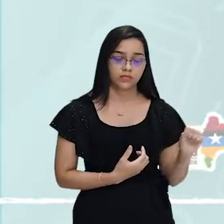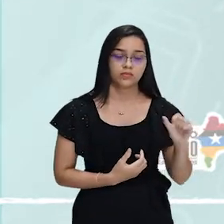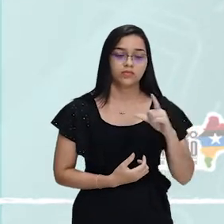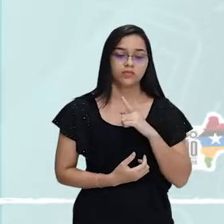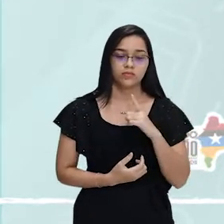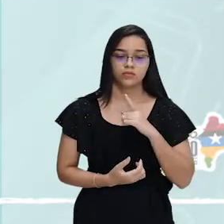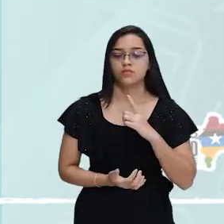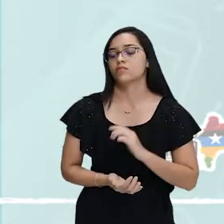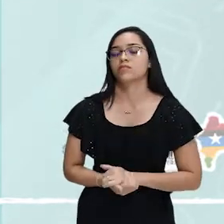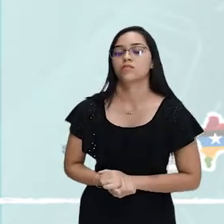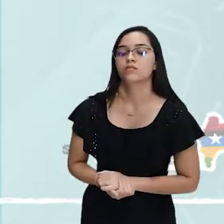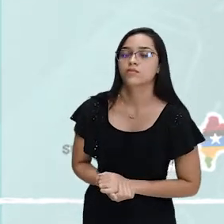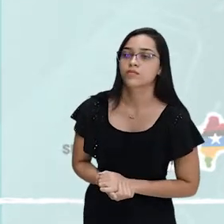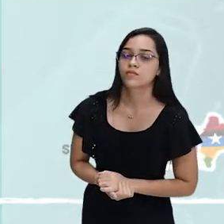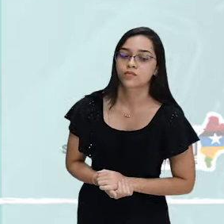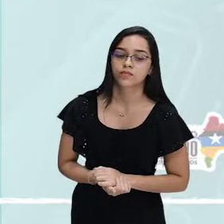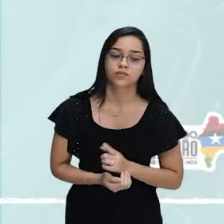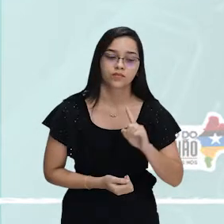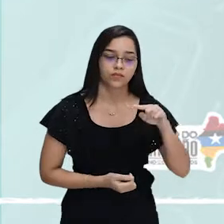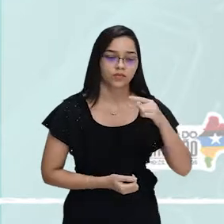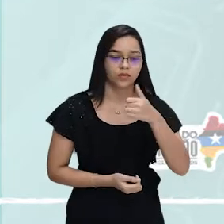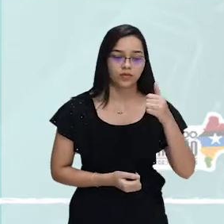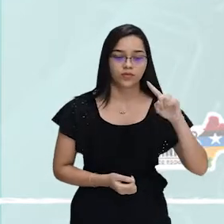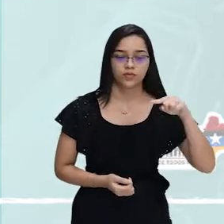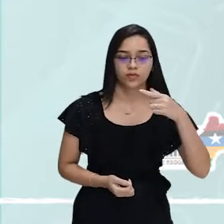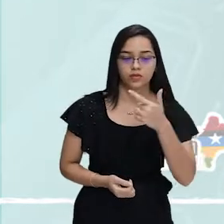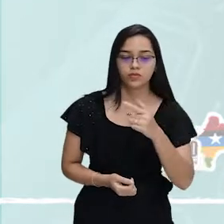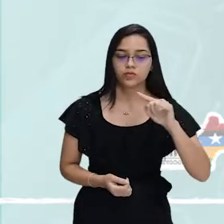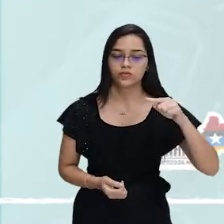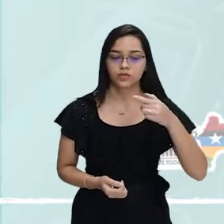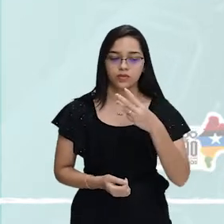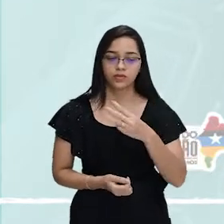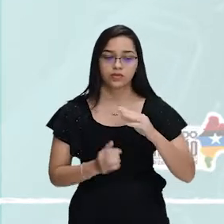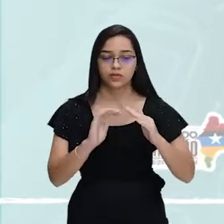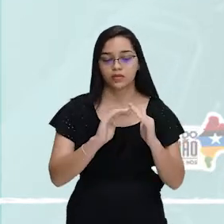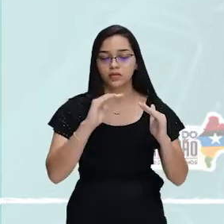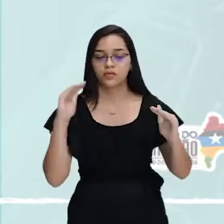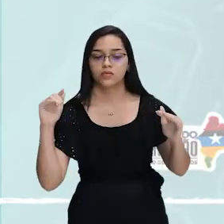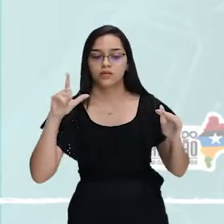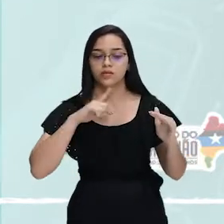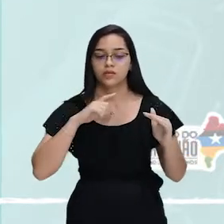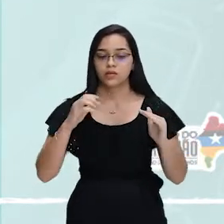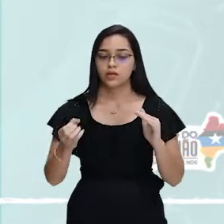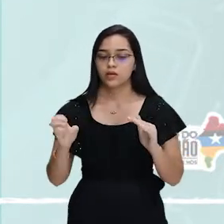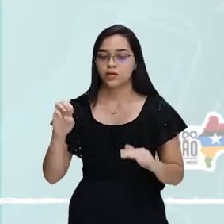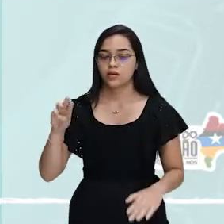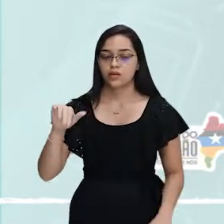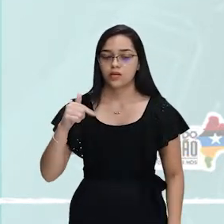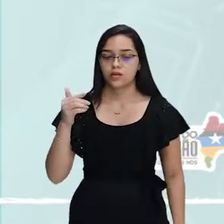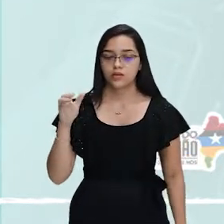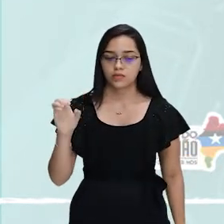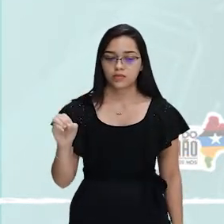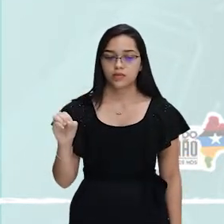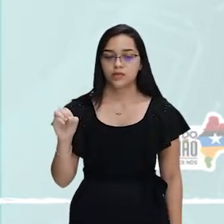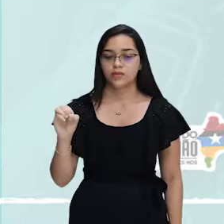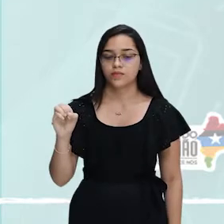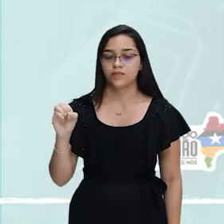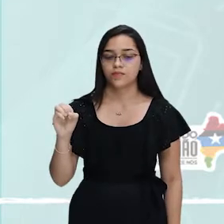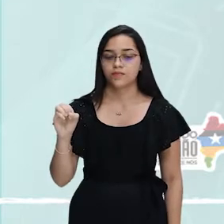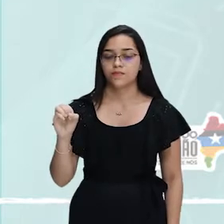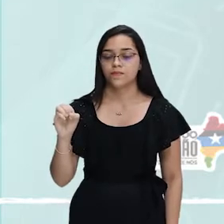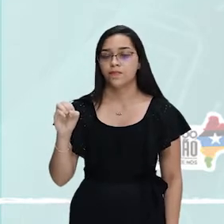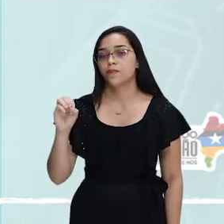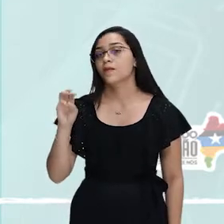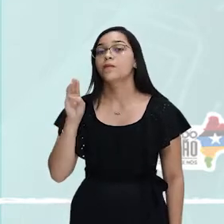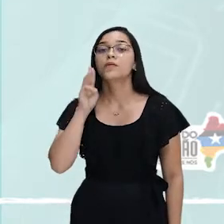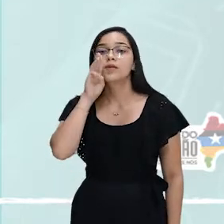dióxido de carbono. 1,1, 1,2. E na outra coluna, ele coloca a emissão de dióxido de carbono em partes por